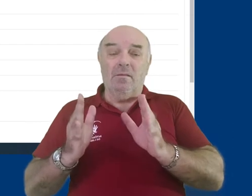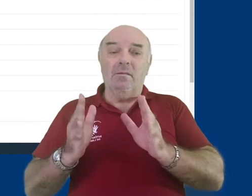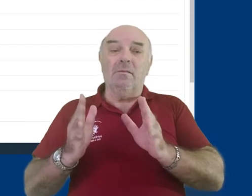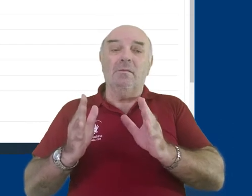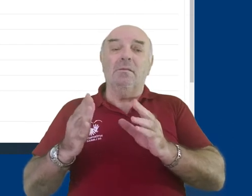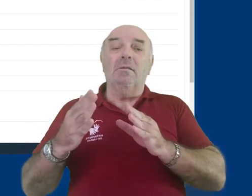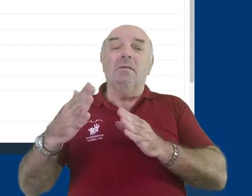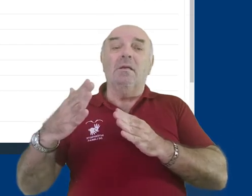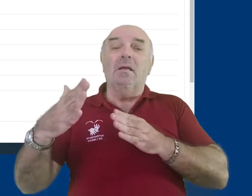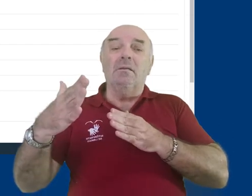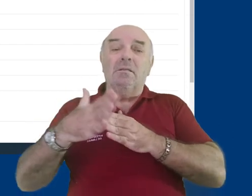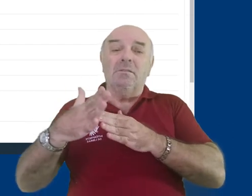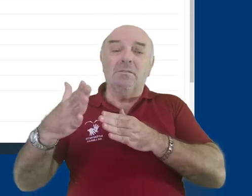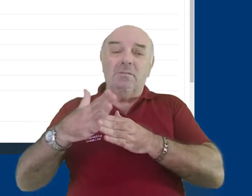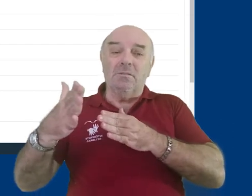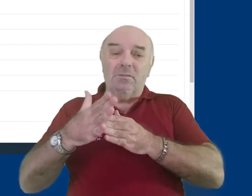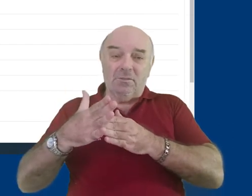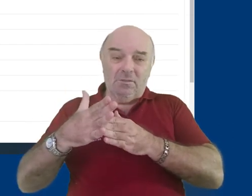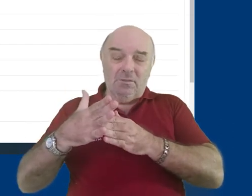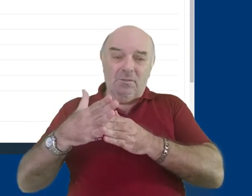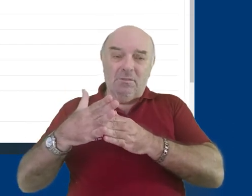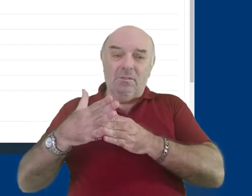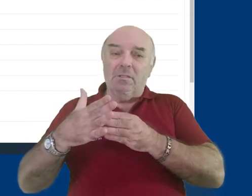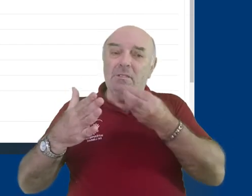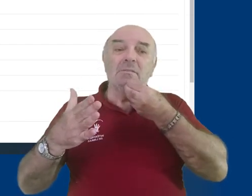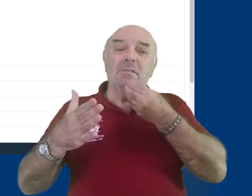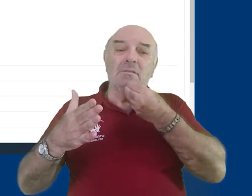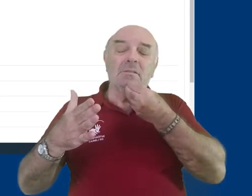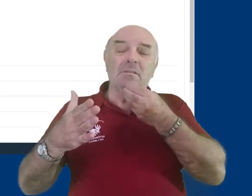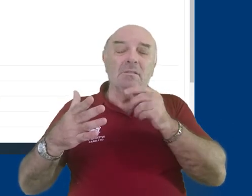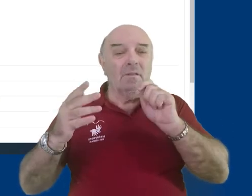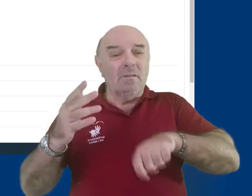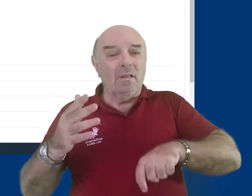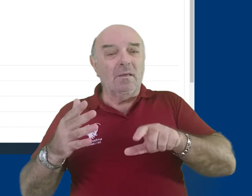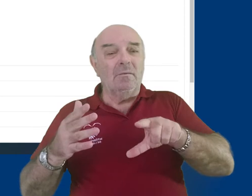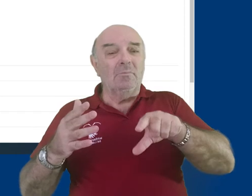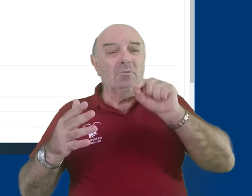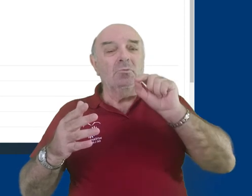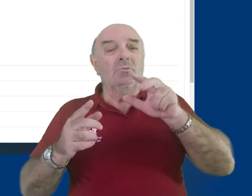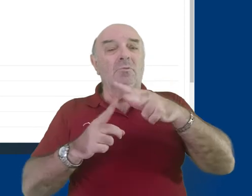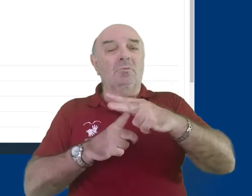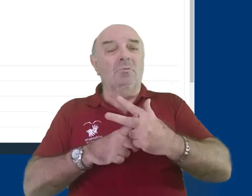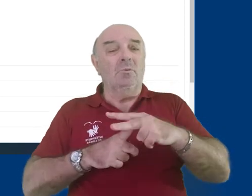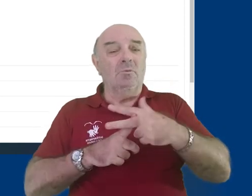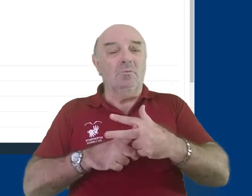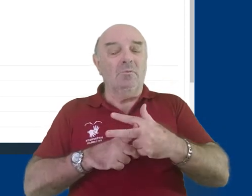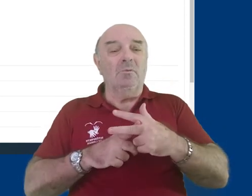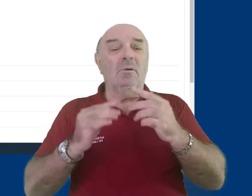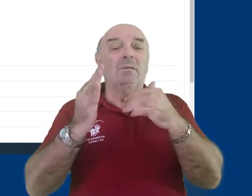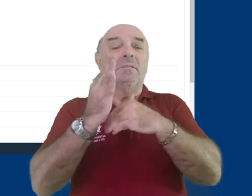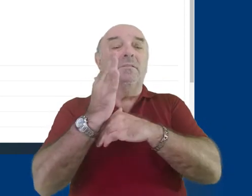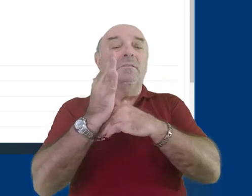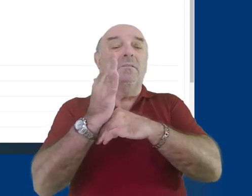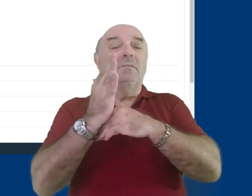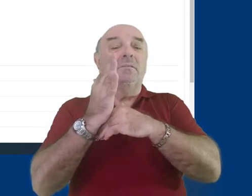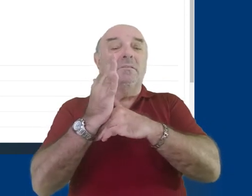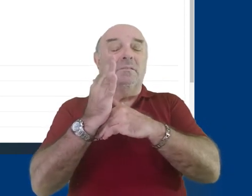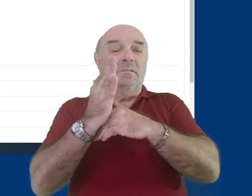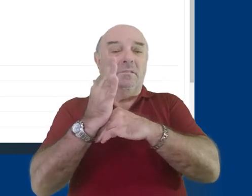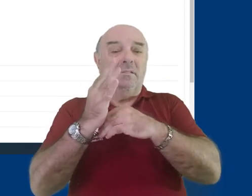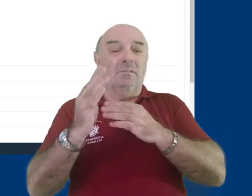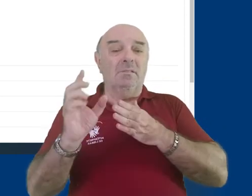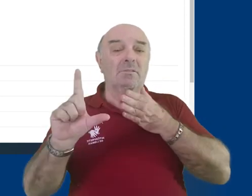Na seção Restrições extras nas tentativas, é possível configurar uma senha de